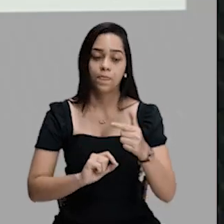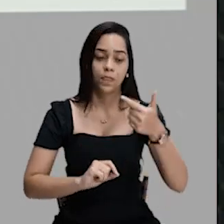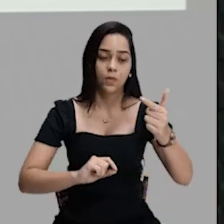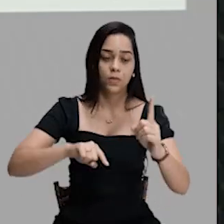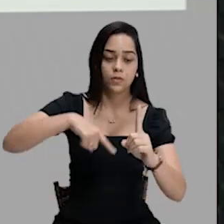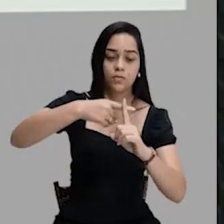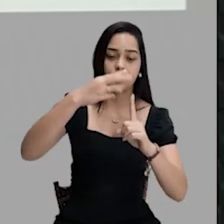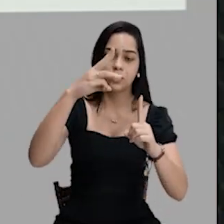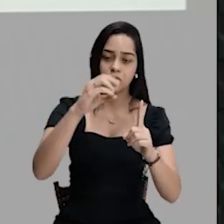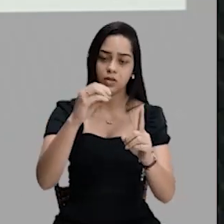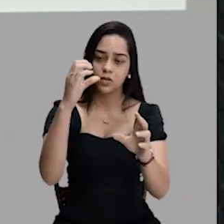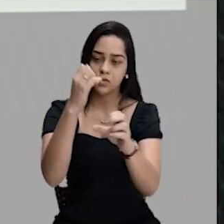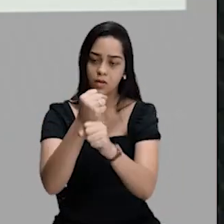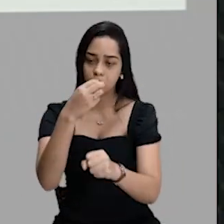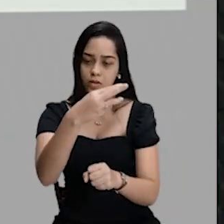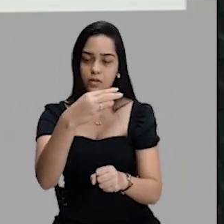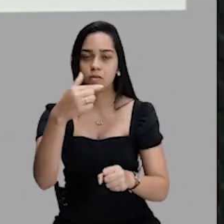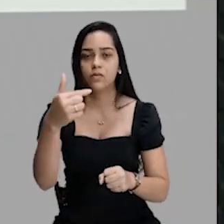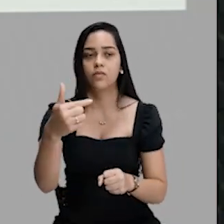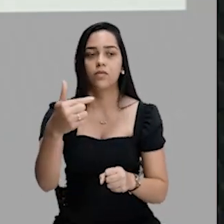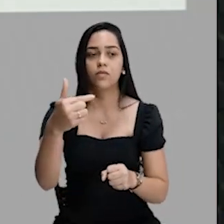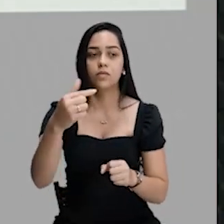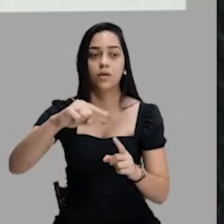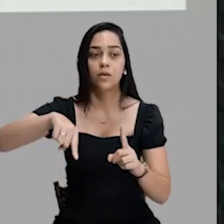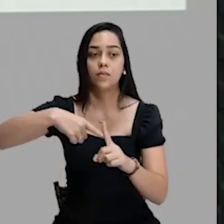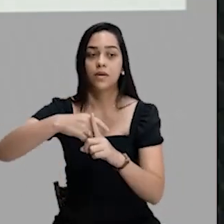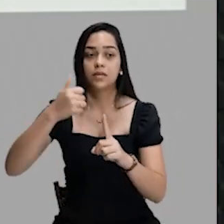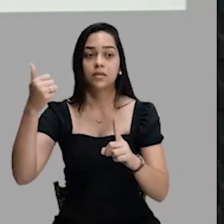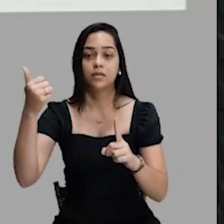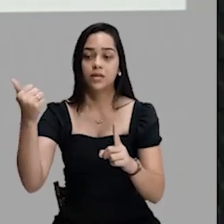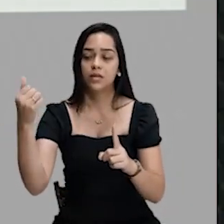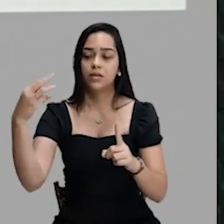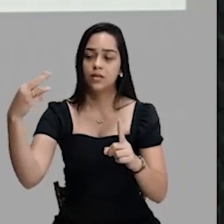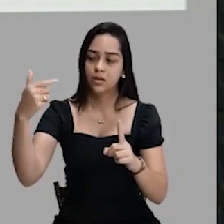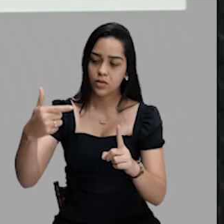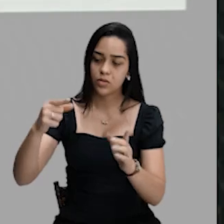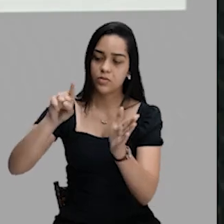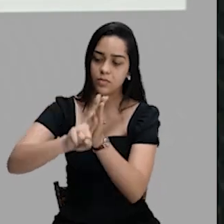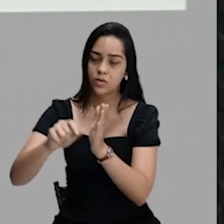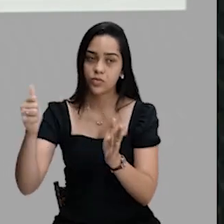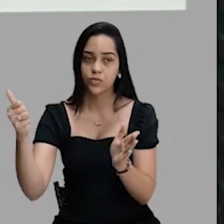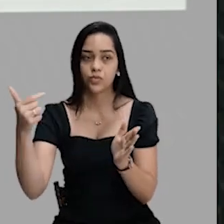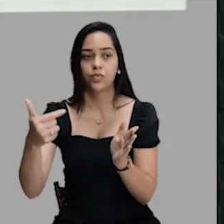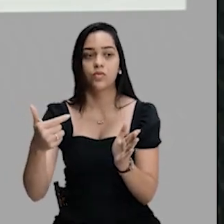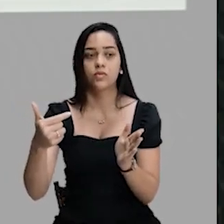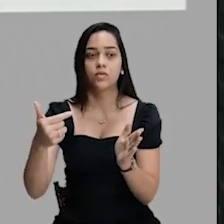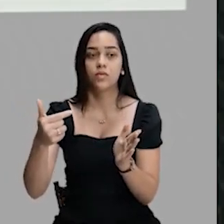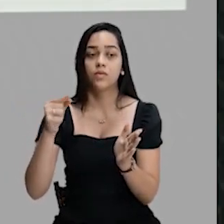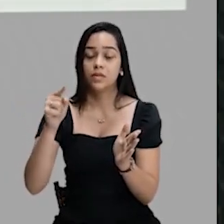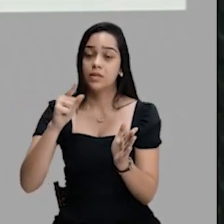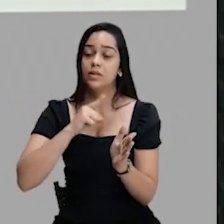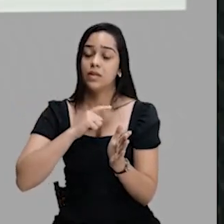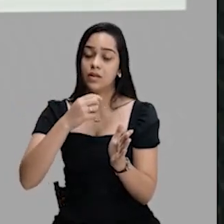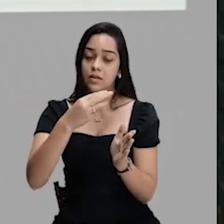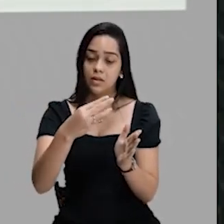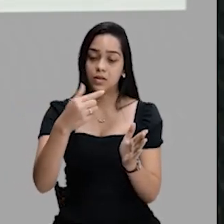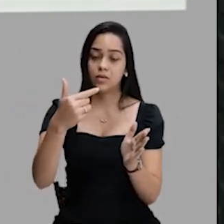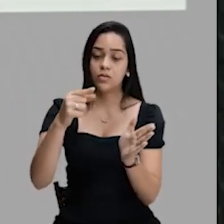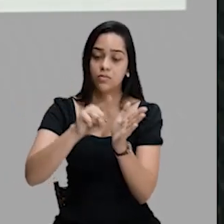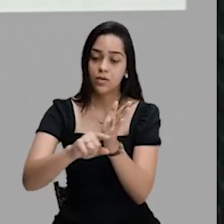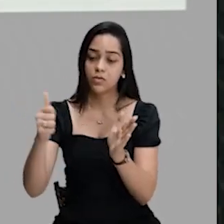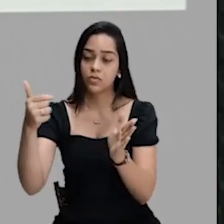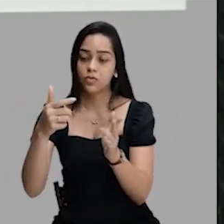30 é 32, 32 menos 12. Tá? Então, você tem que 32 menos 12